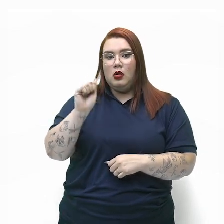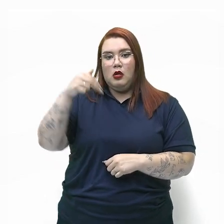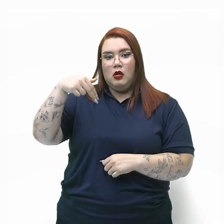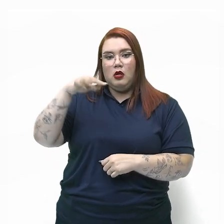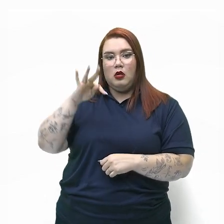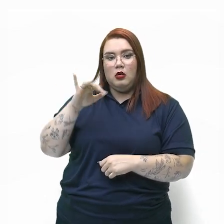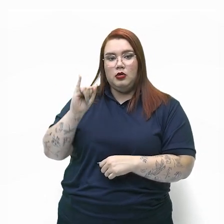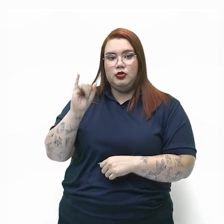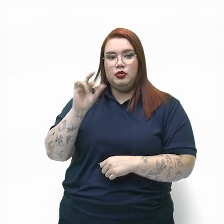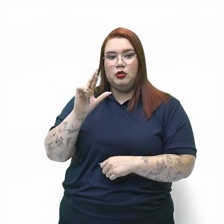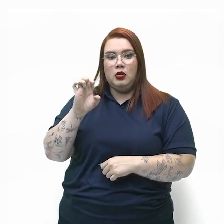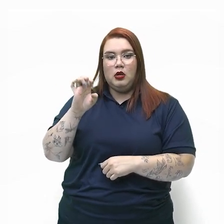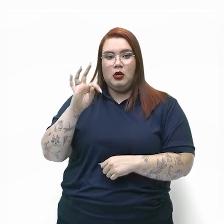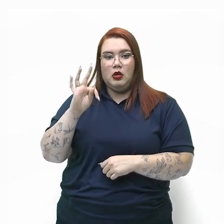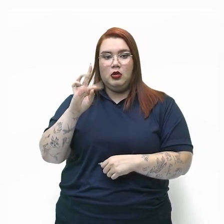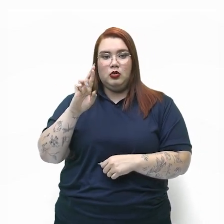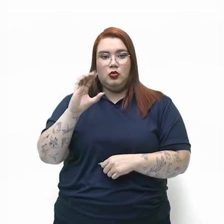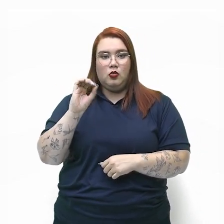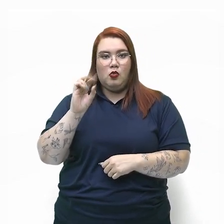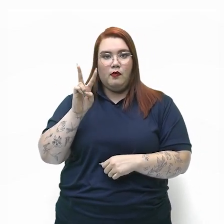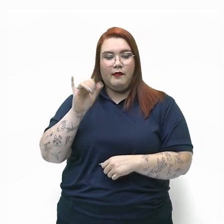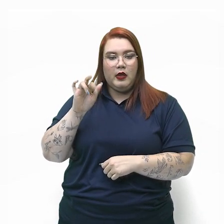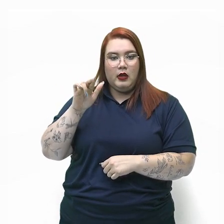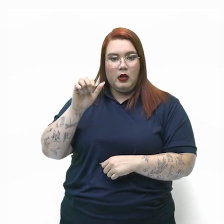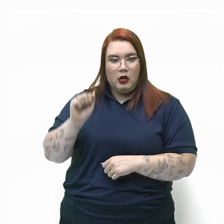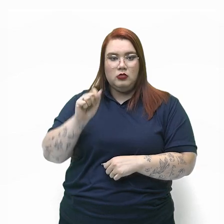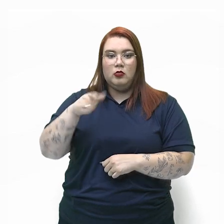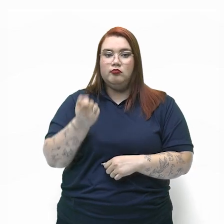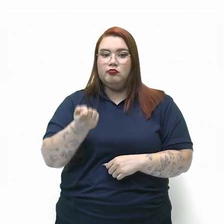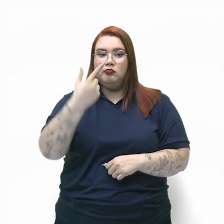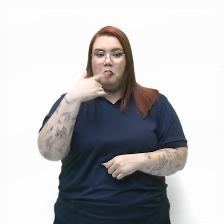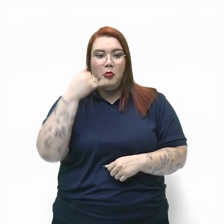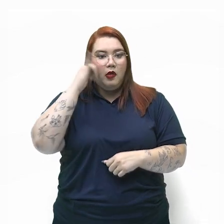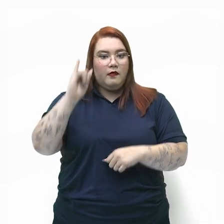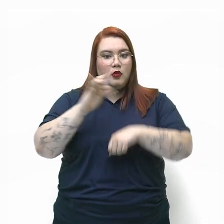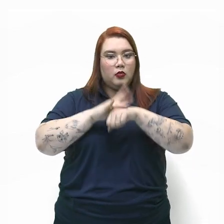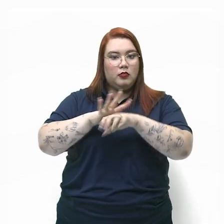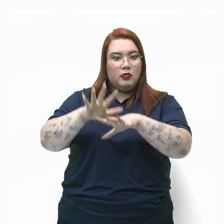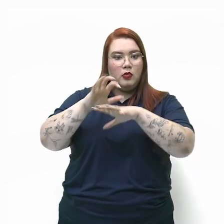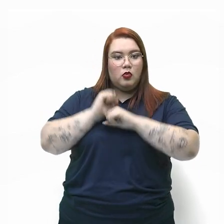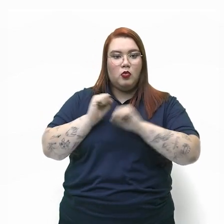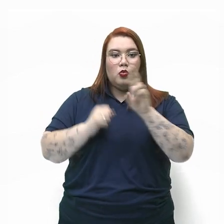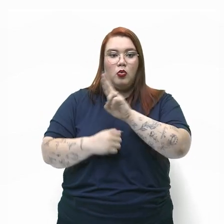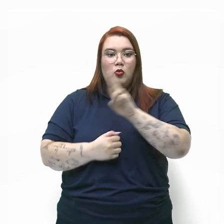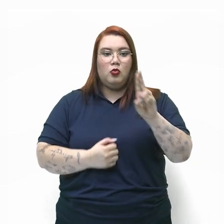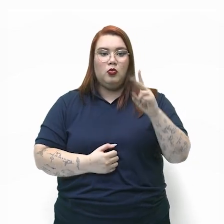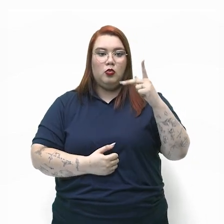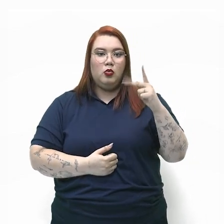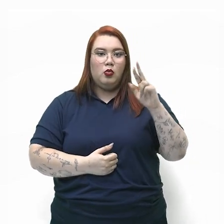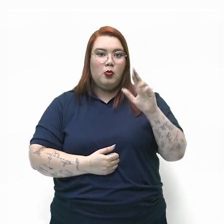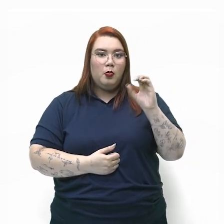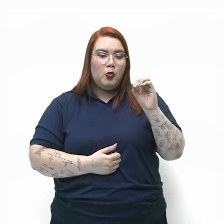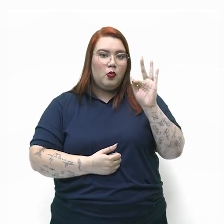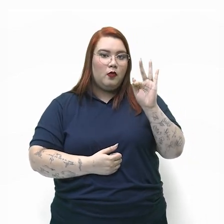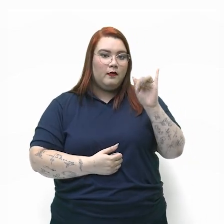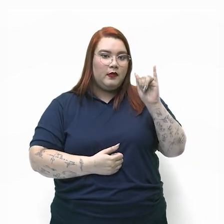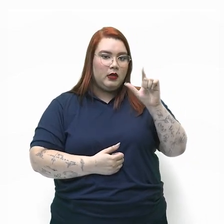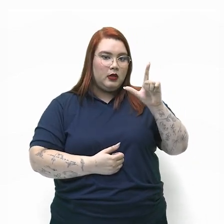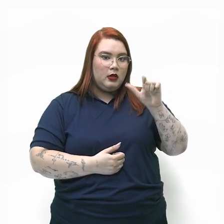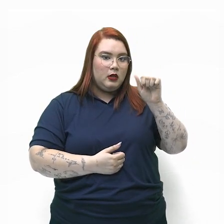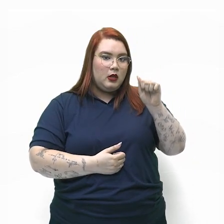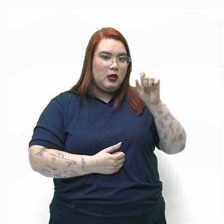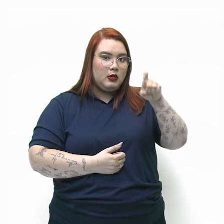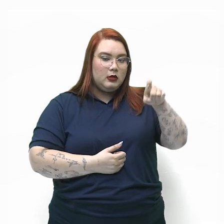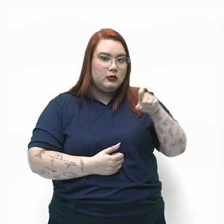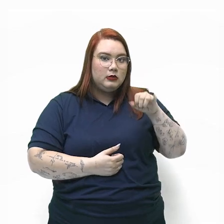antirretrovirais. Uma vez que são tomados para prevenir a aquisição de uma doença, eles são chamados de profilaxia, né? Eles têm